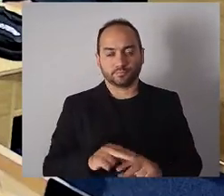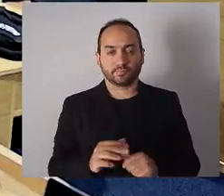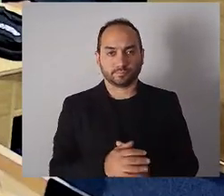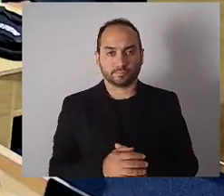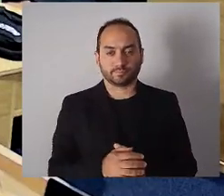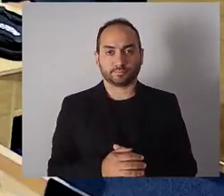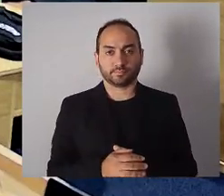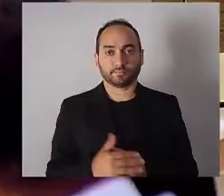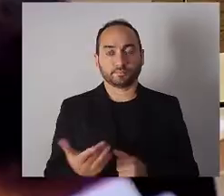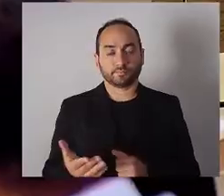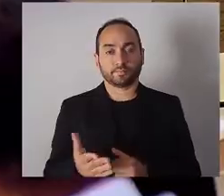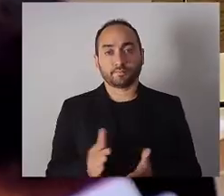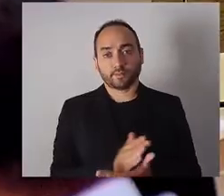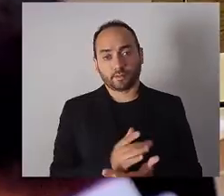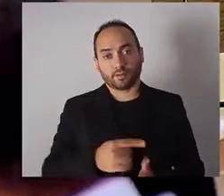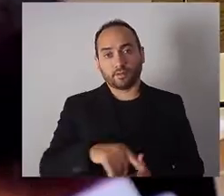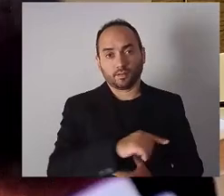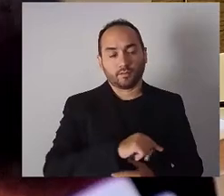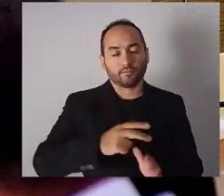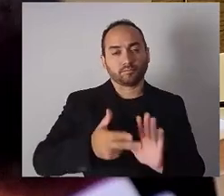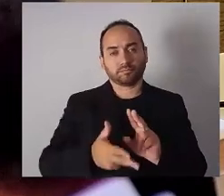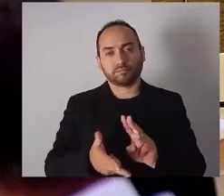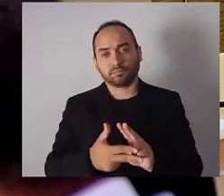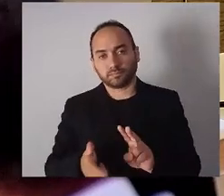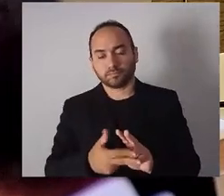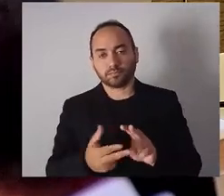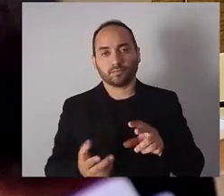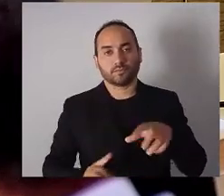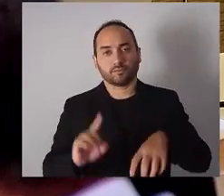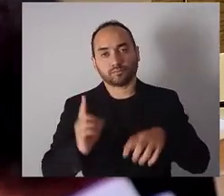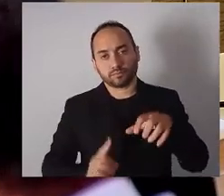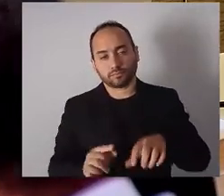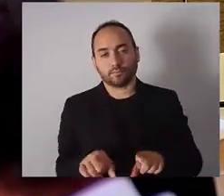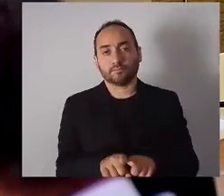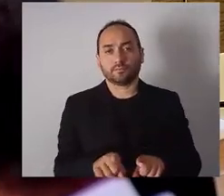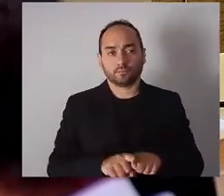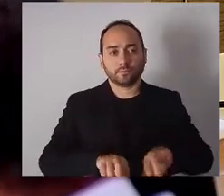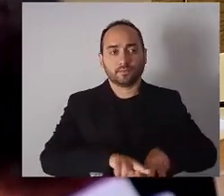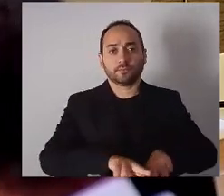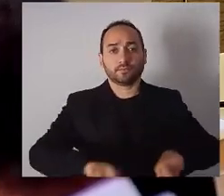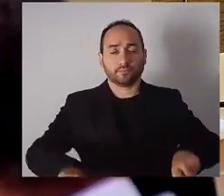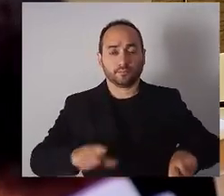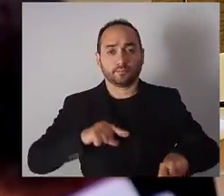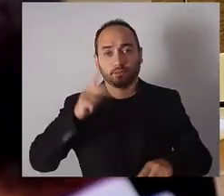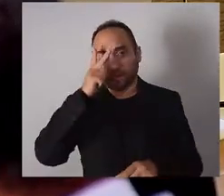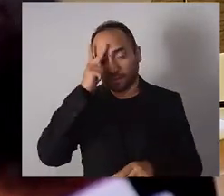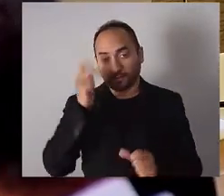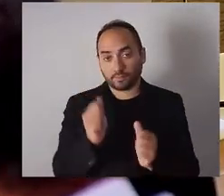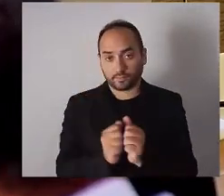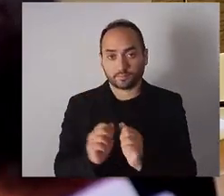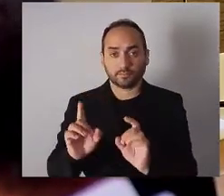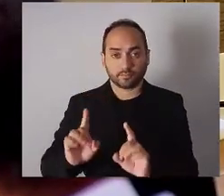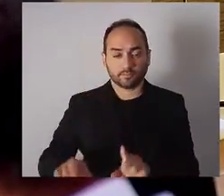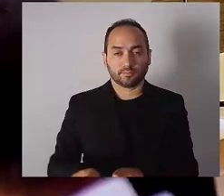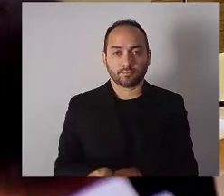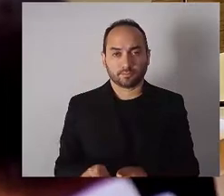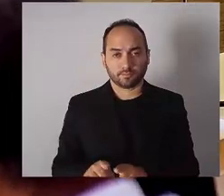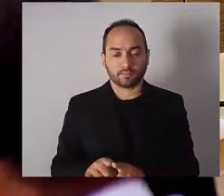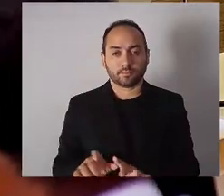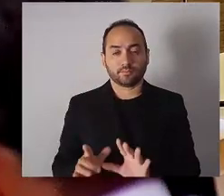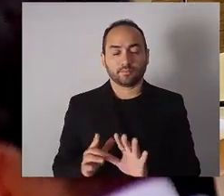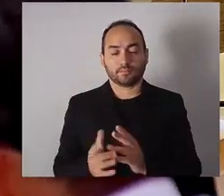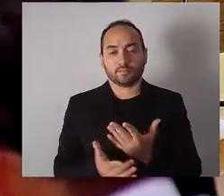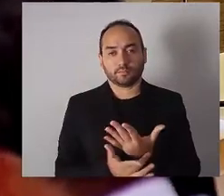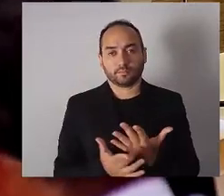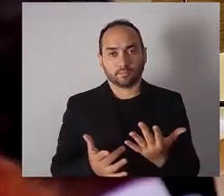comunidades quilombolas, indígenas, caiçaras, pessoas com deficiência de alguma natureza,